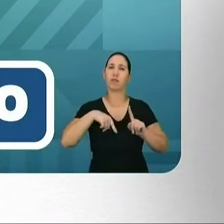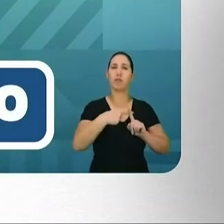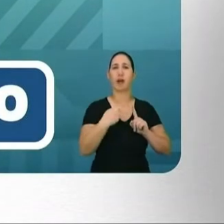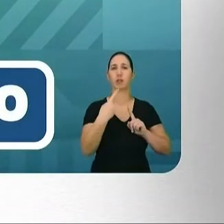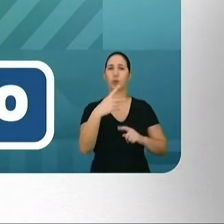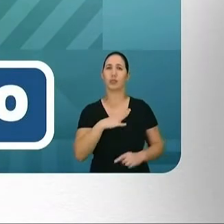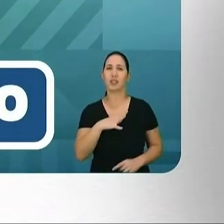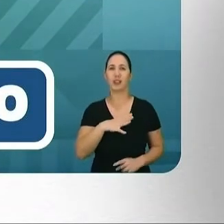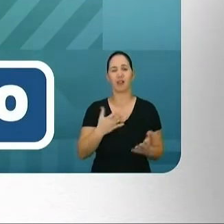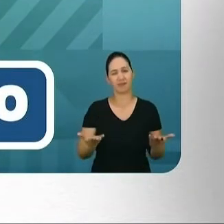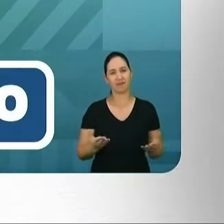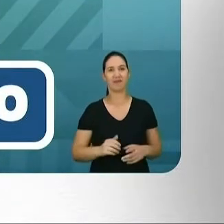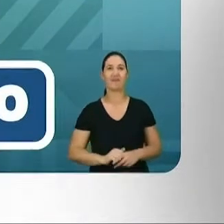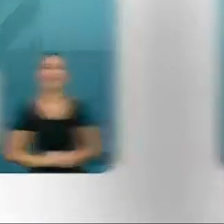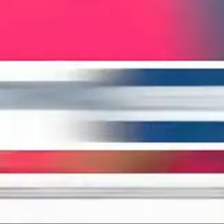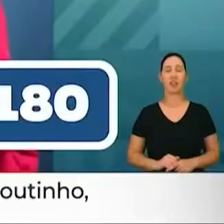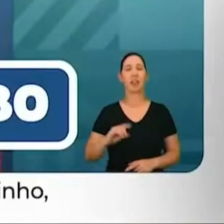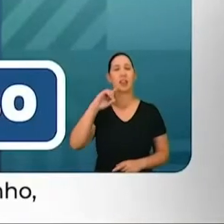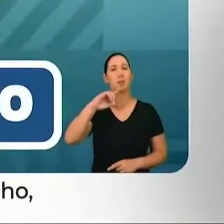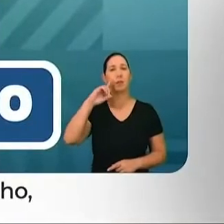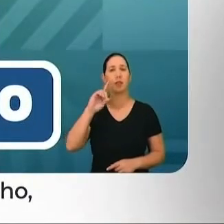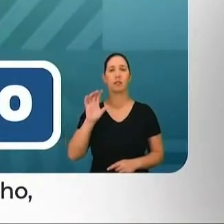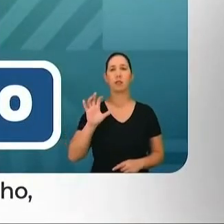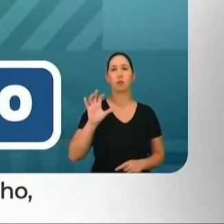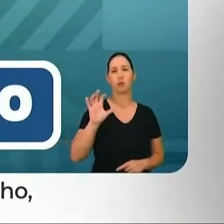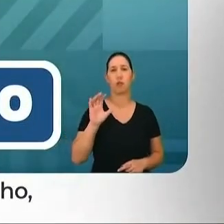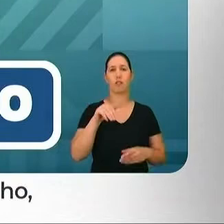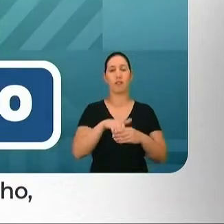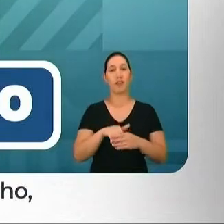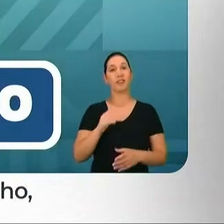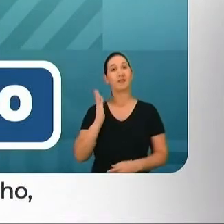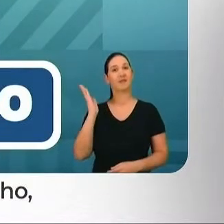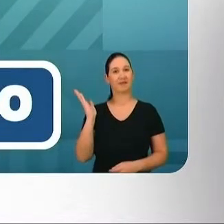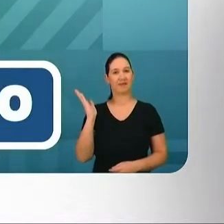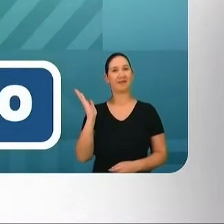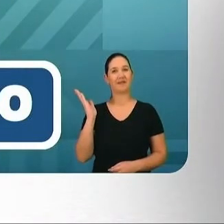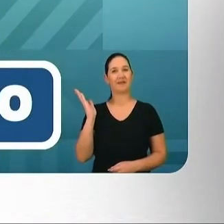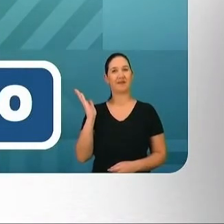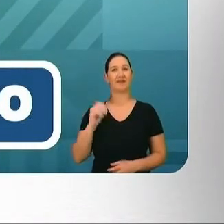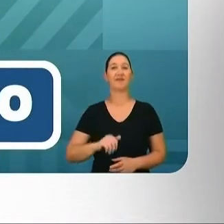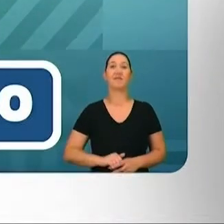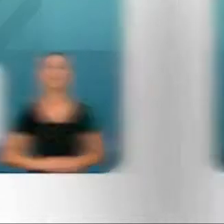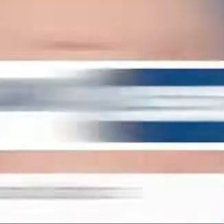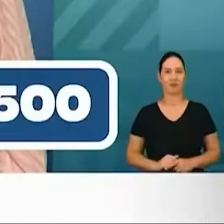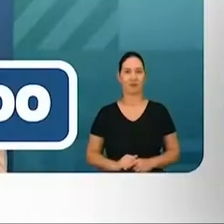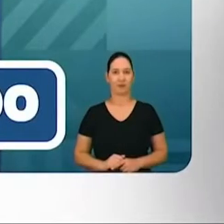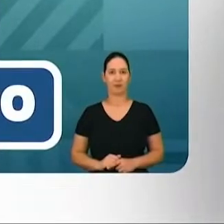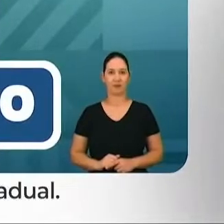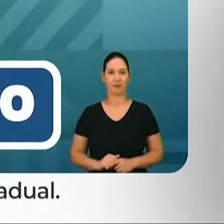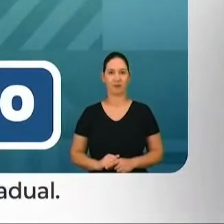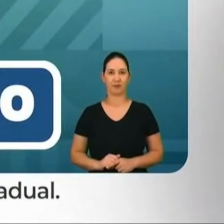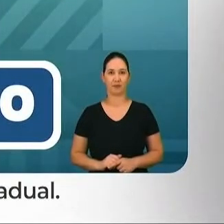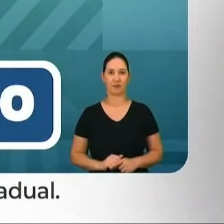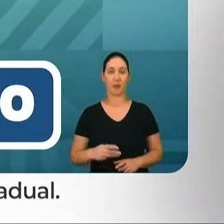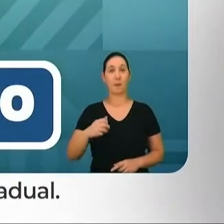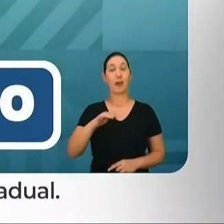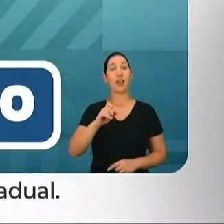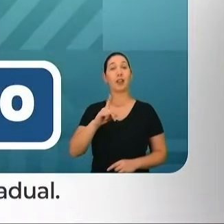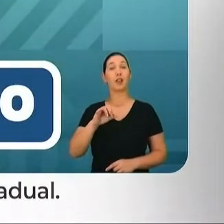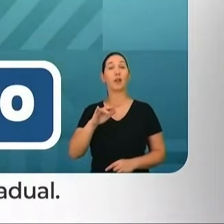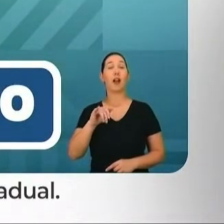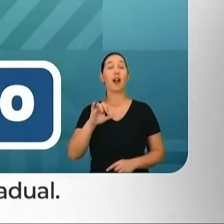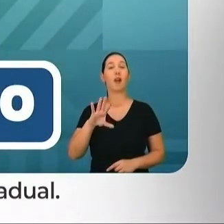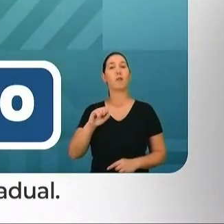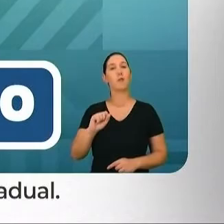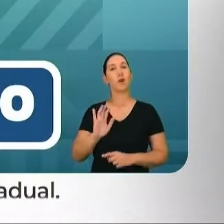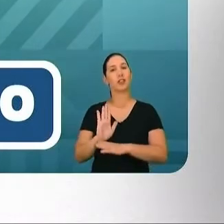ainda mais pela sua cidade. Conto com você. Para deputado estadual Jaqueline Coutinho 15180. Maria do Carmo, assistente social e